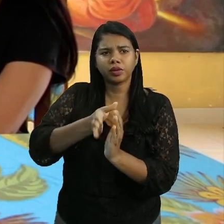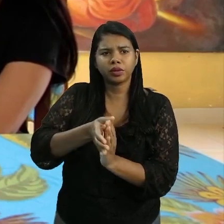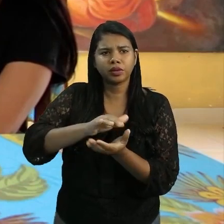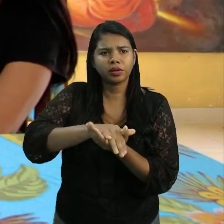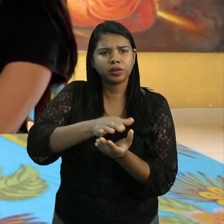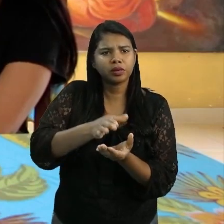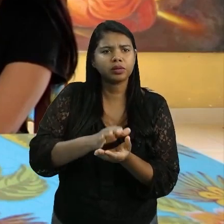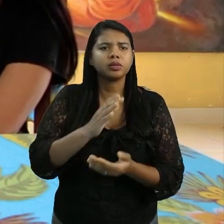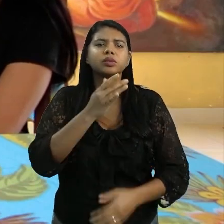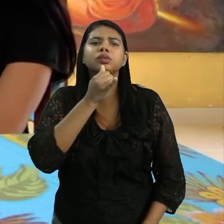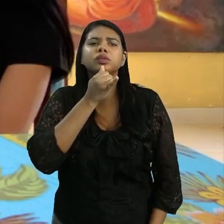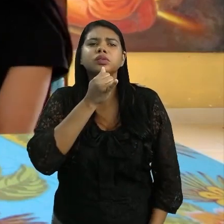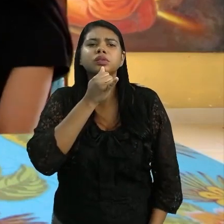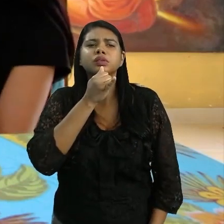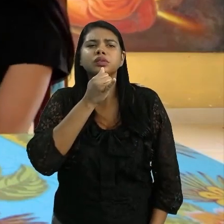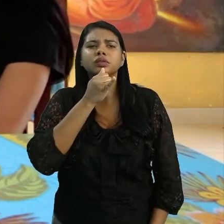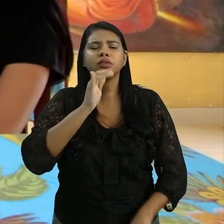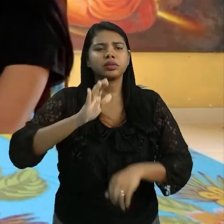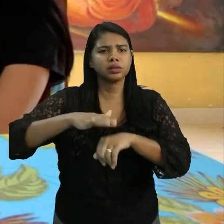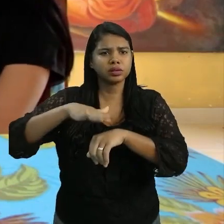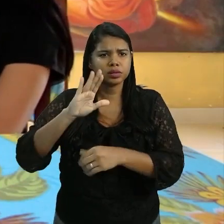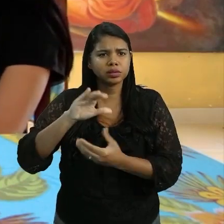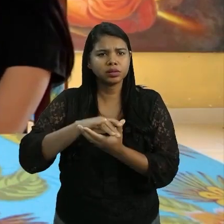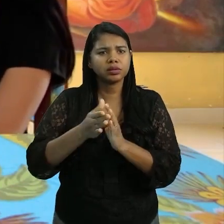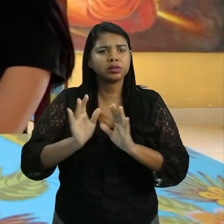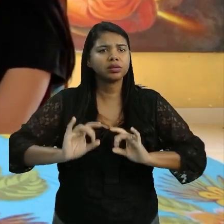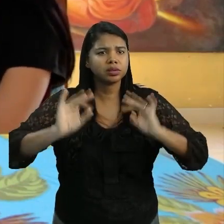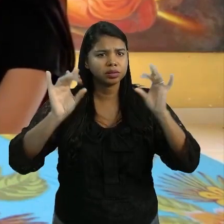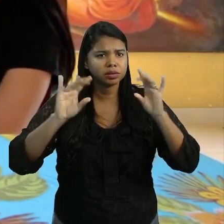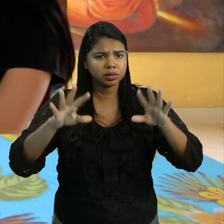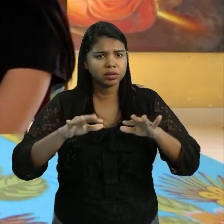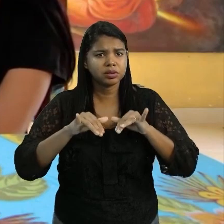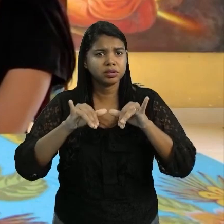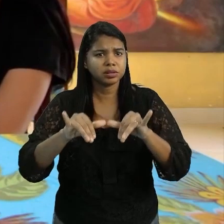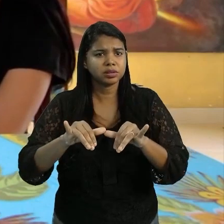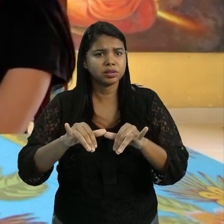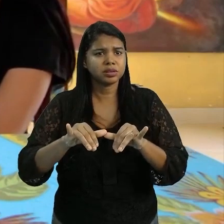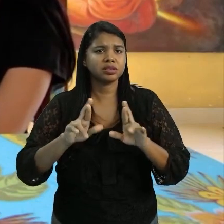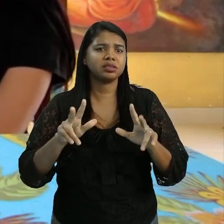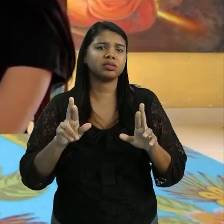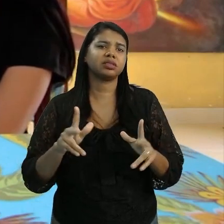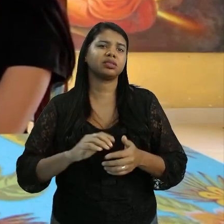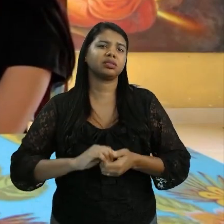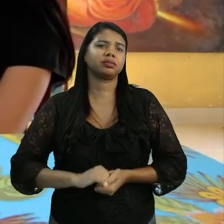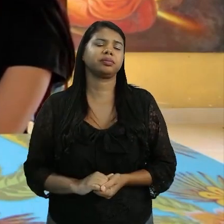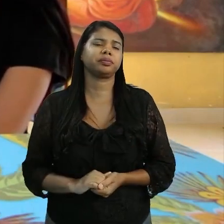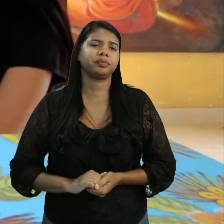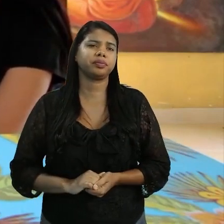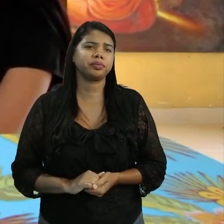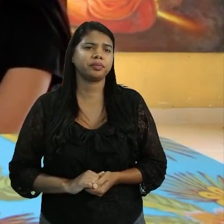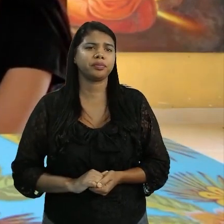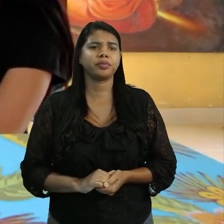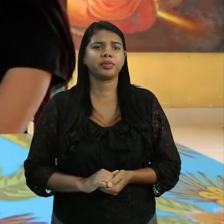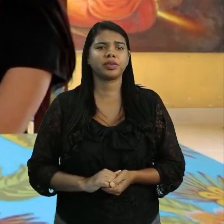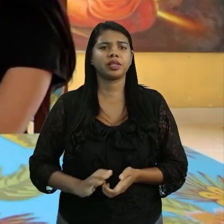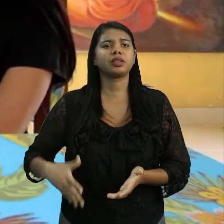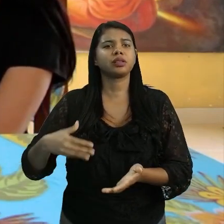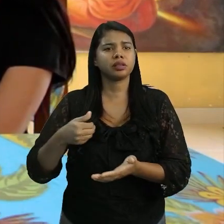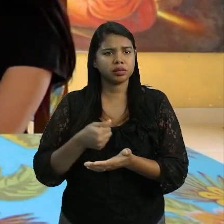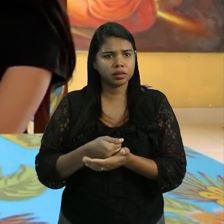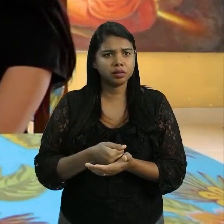orgânico? Com certeza. Eu cresci com os meus pais com uma horta de orgânico. Então, para mim,